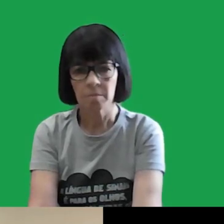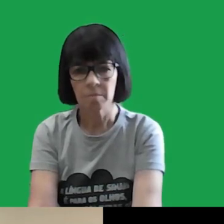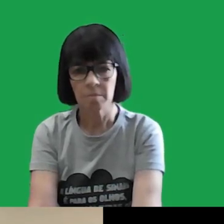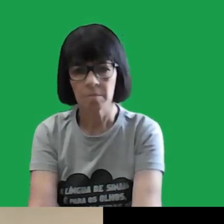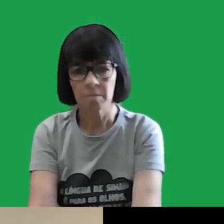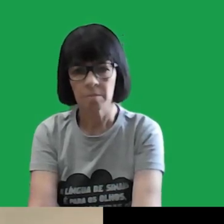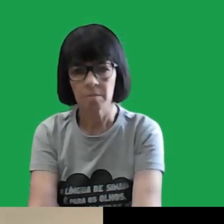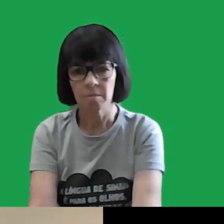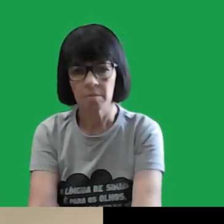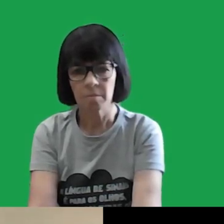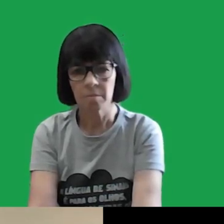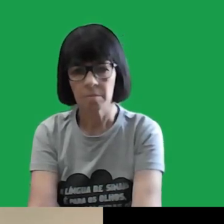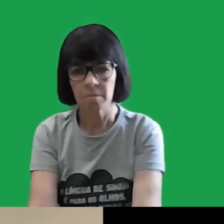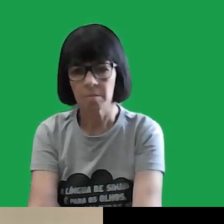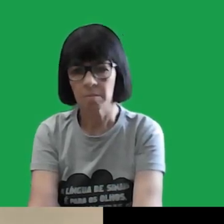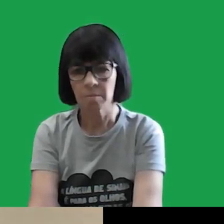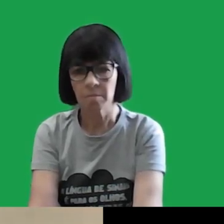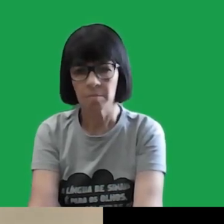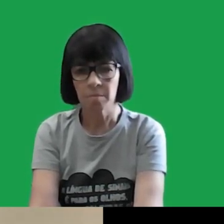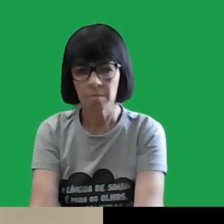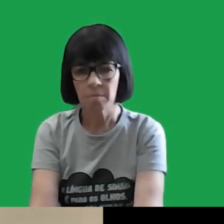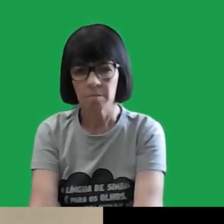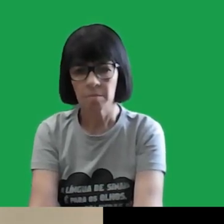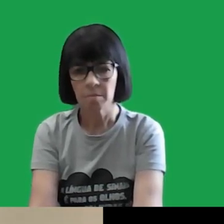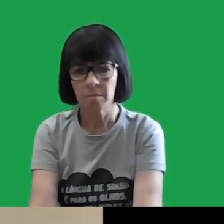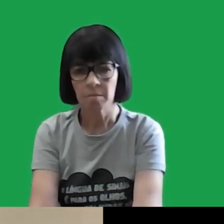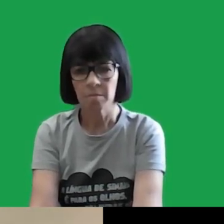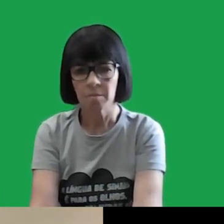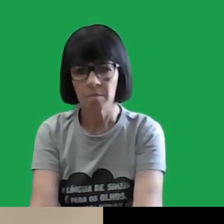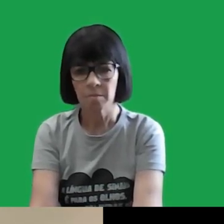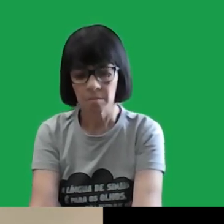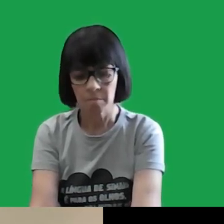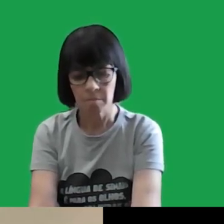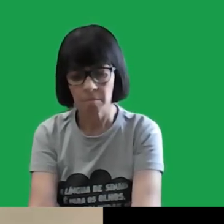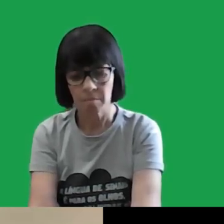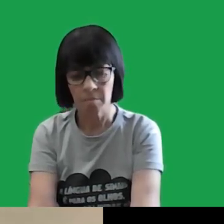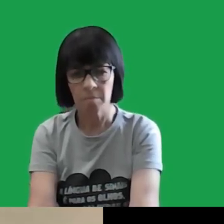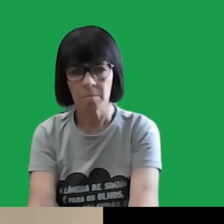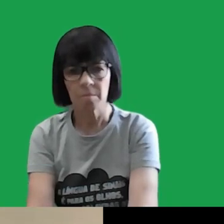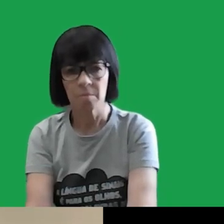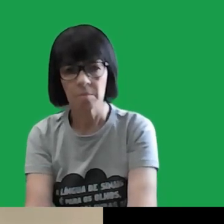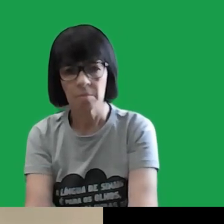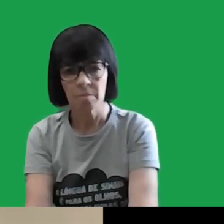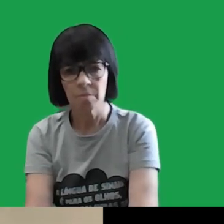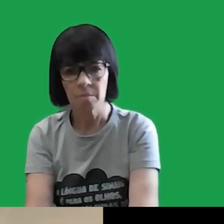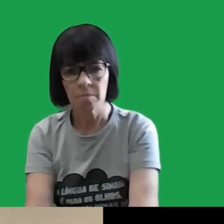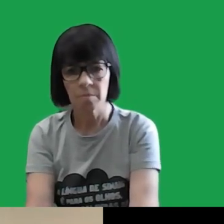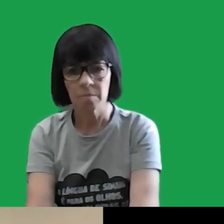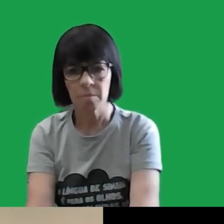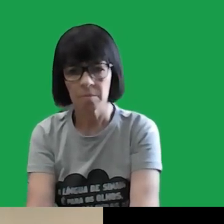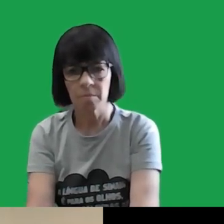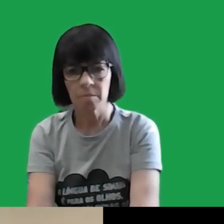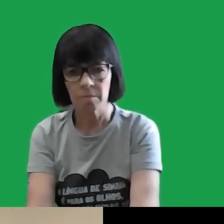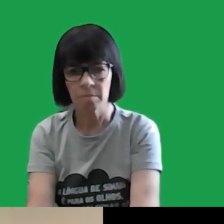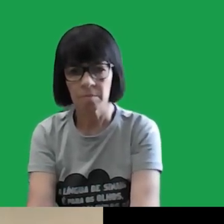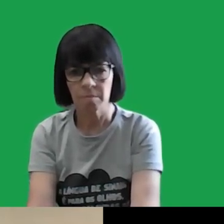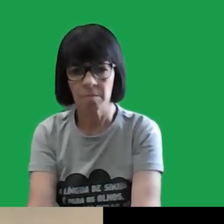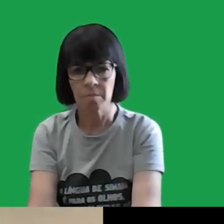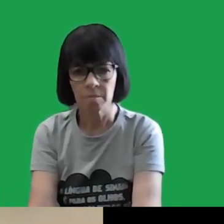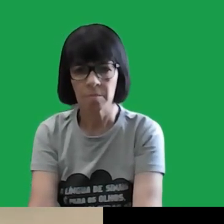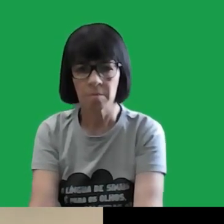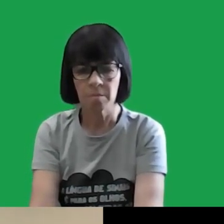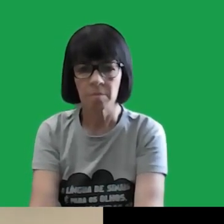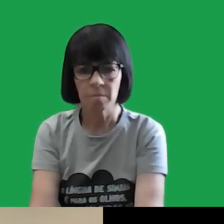regular, eu conheci a escola de surdos. Não era uma escola, era só um centro de